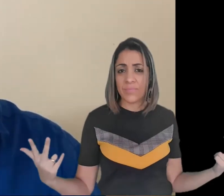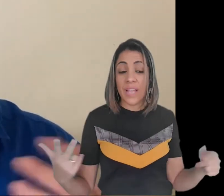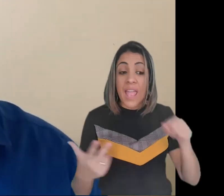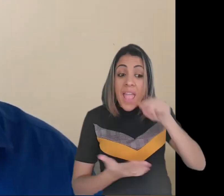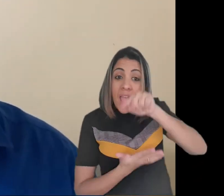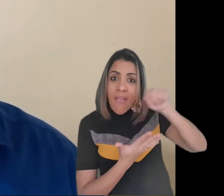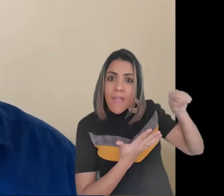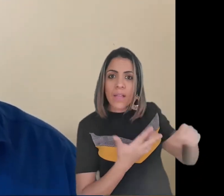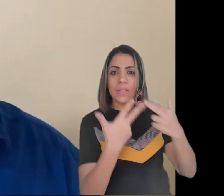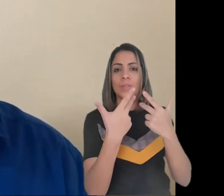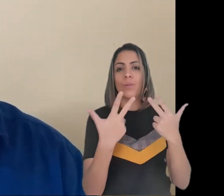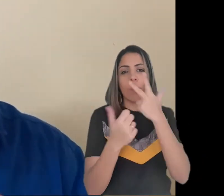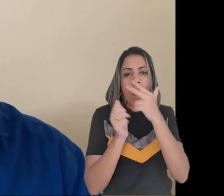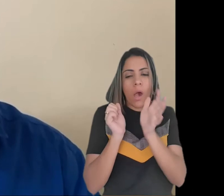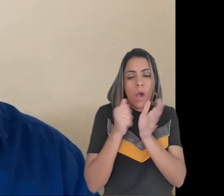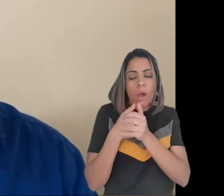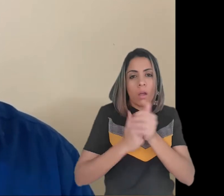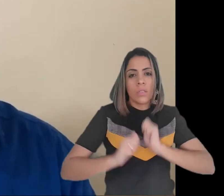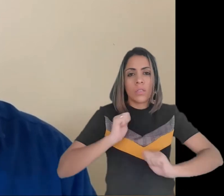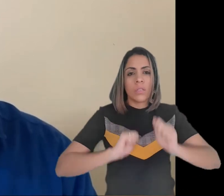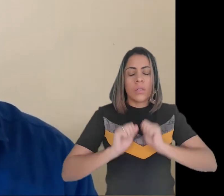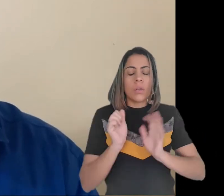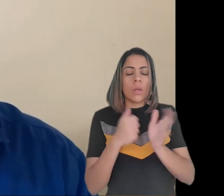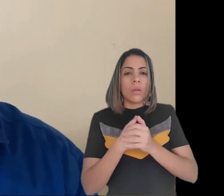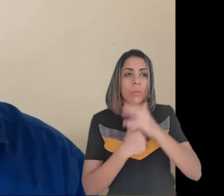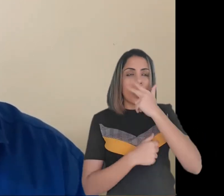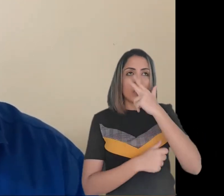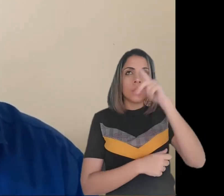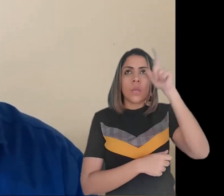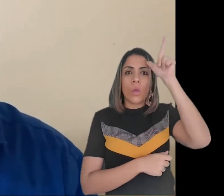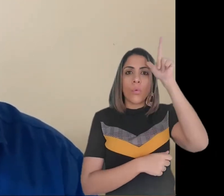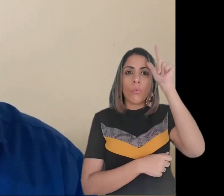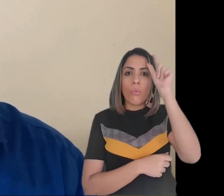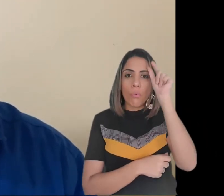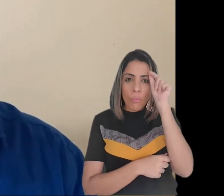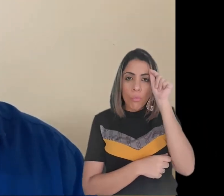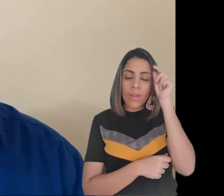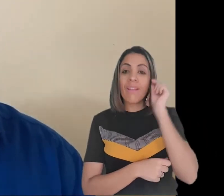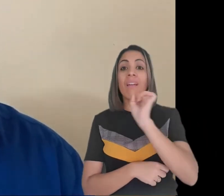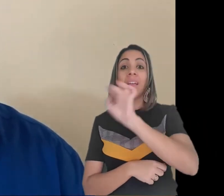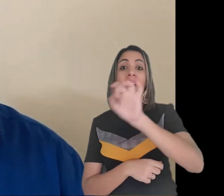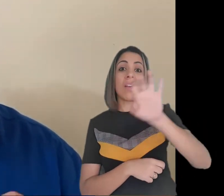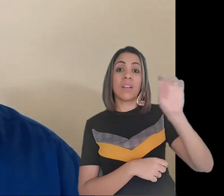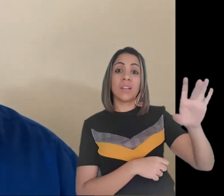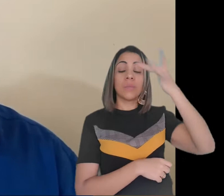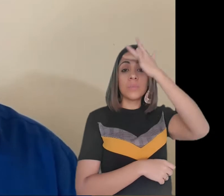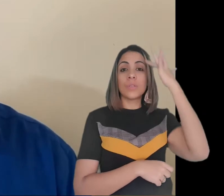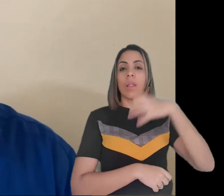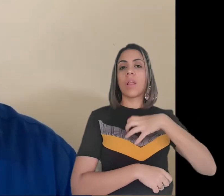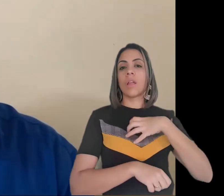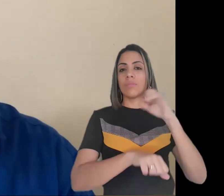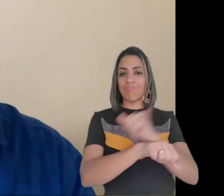de diversas maneiras, cada pessoa com a sua estratégia. Agora, a